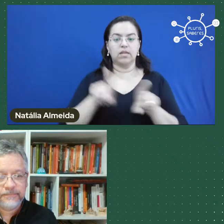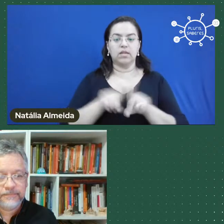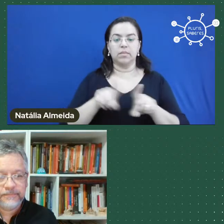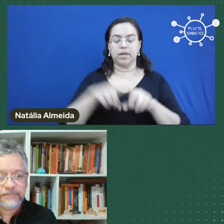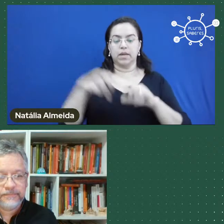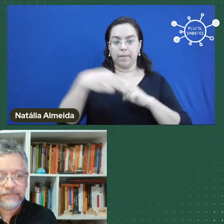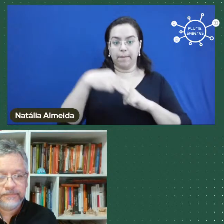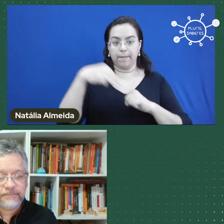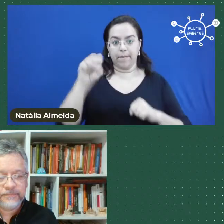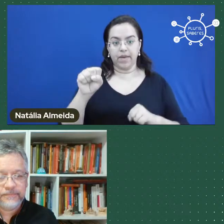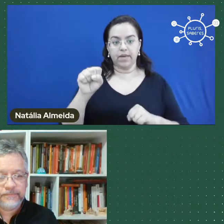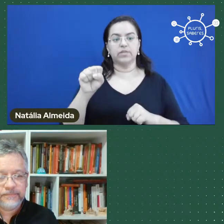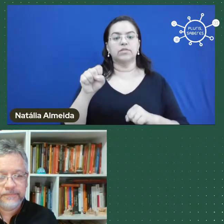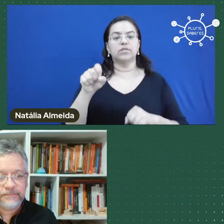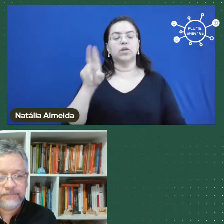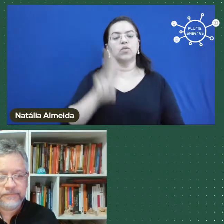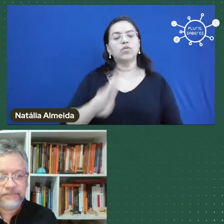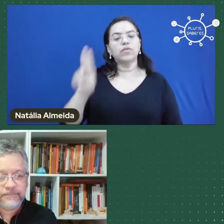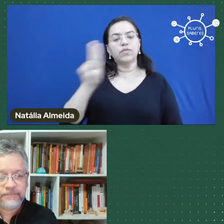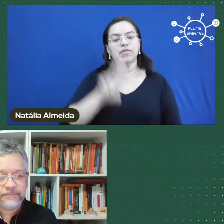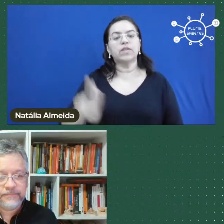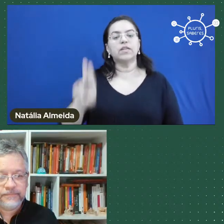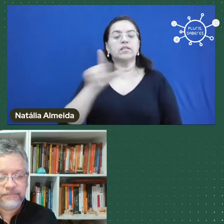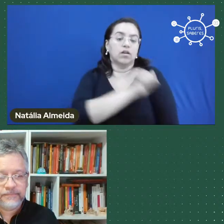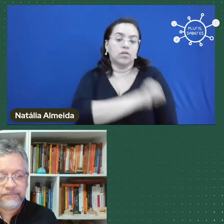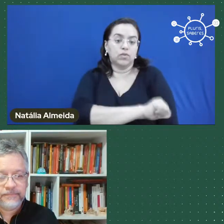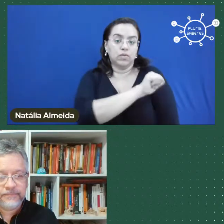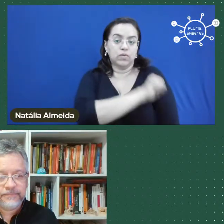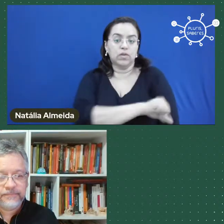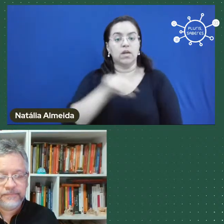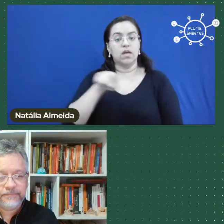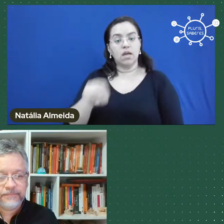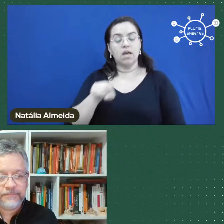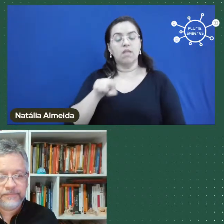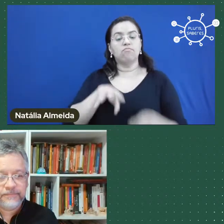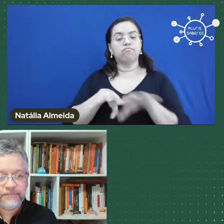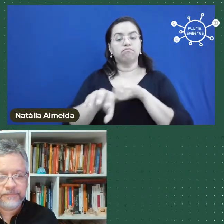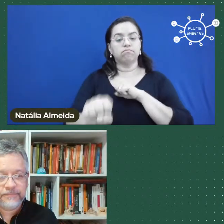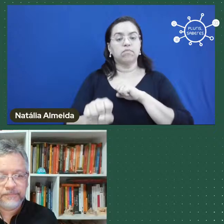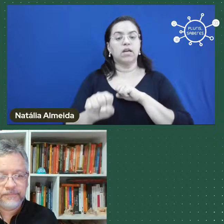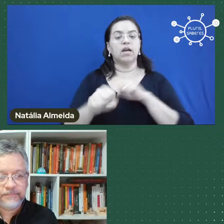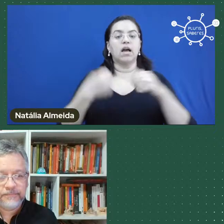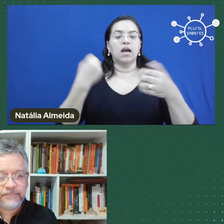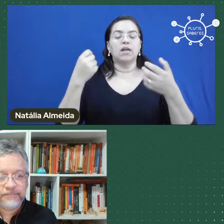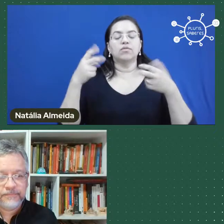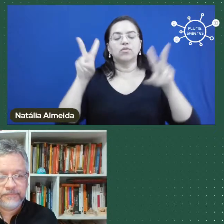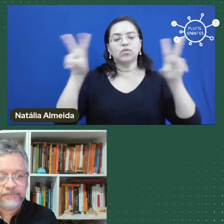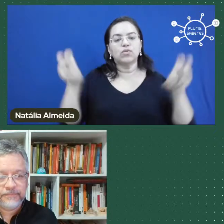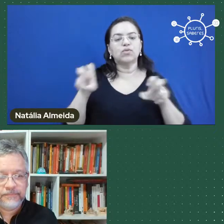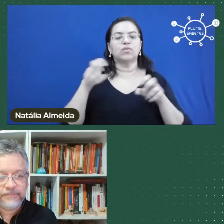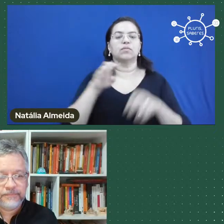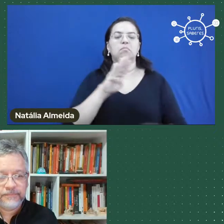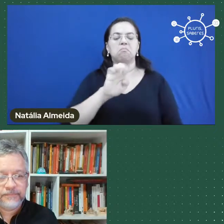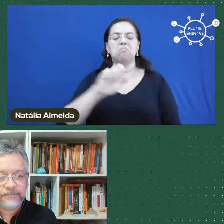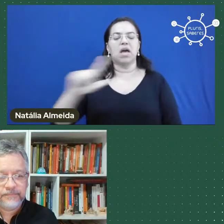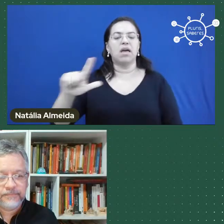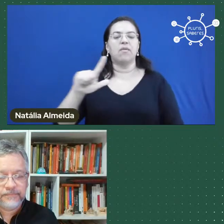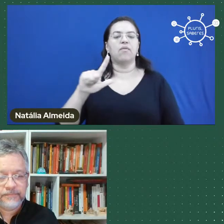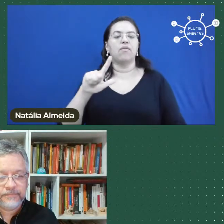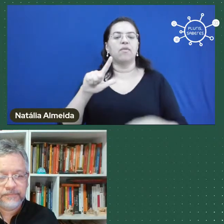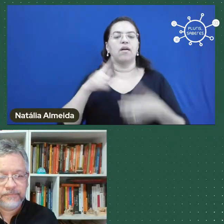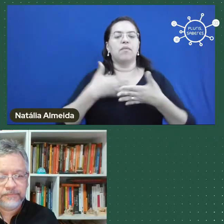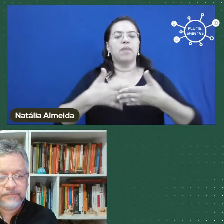Janeiro, é bacharel em Arquivologia pela Universidade Federal do Estado do Rio de Janeiro,